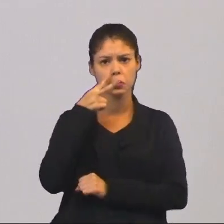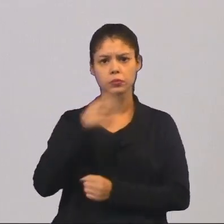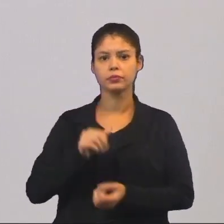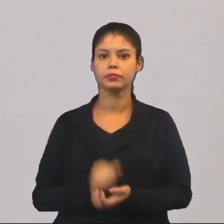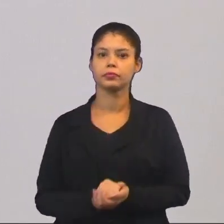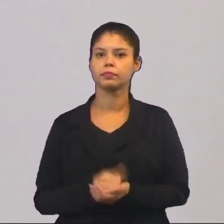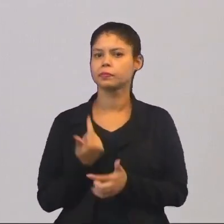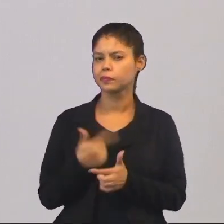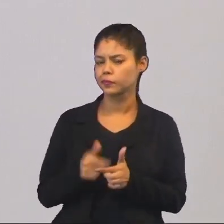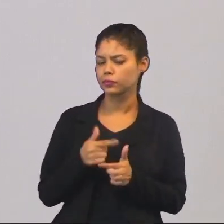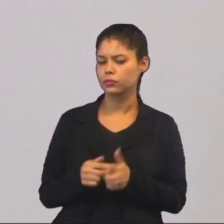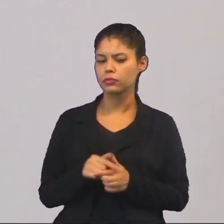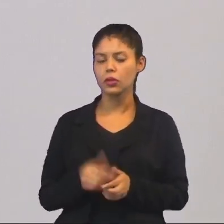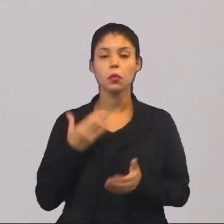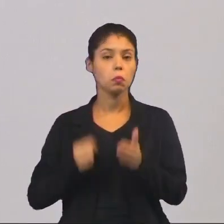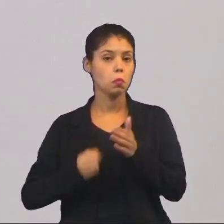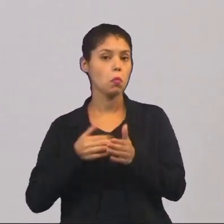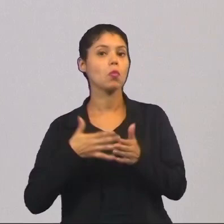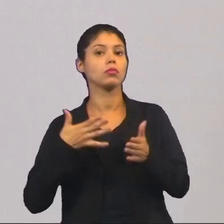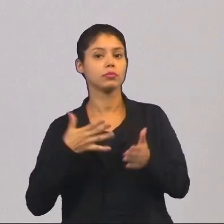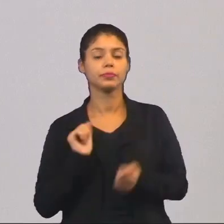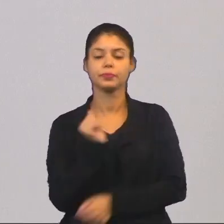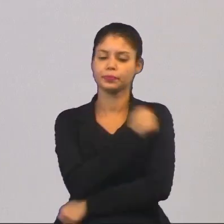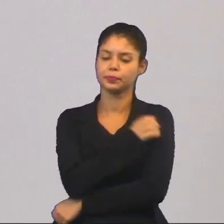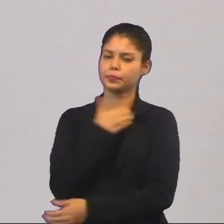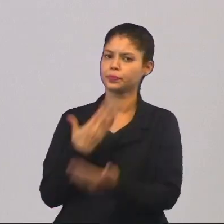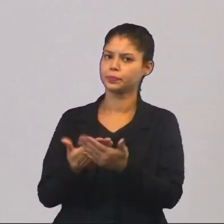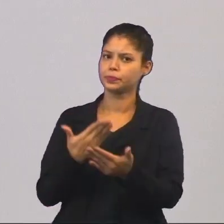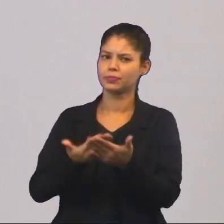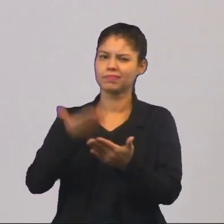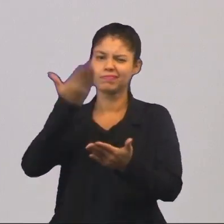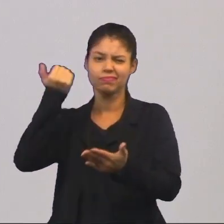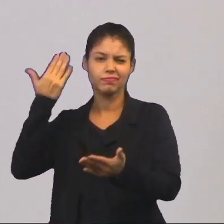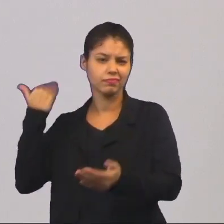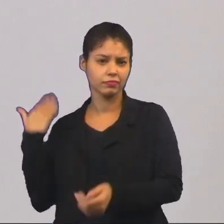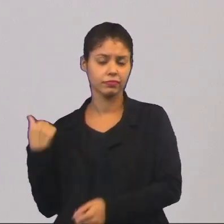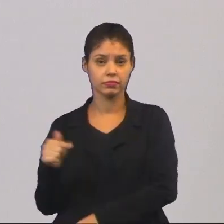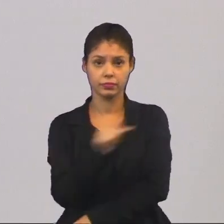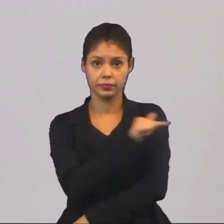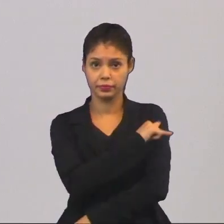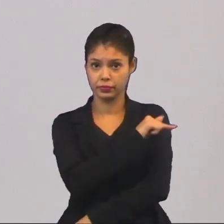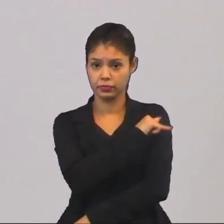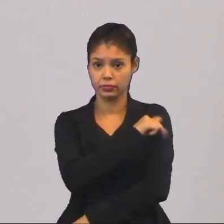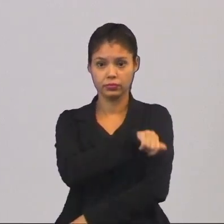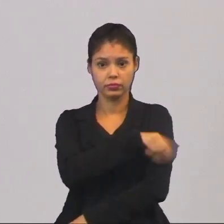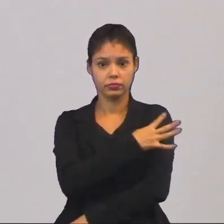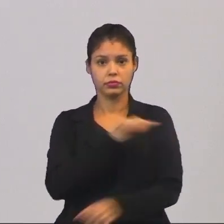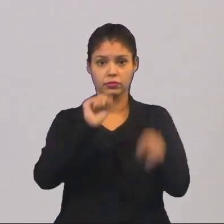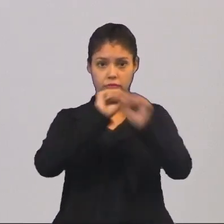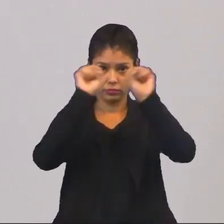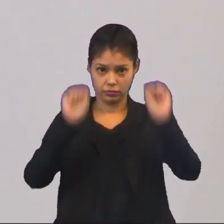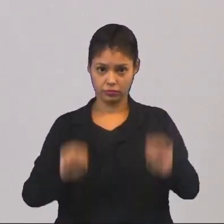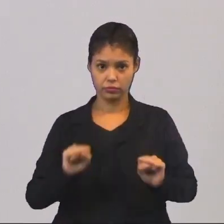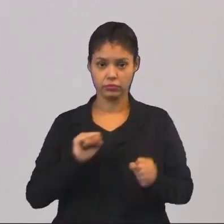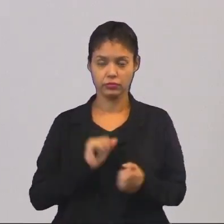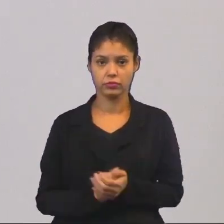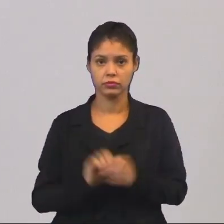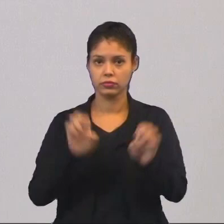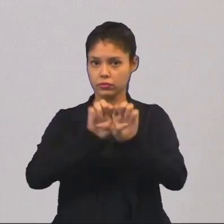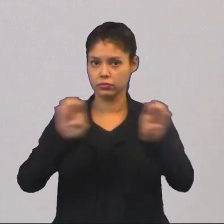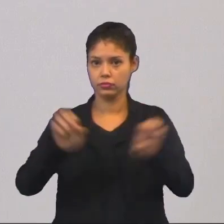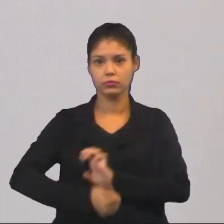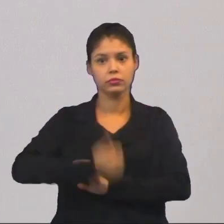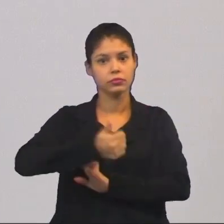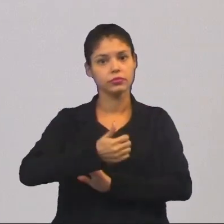aquela situação que muitos alunos estudam lá no 7º ano, tá? São sistemas lineares e equações do